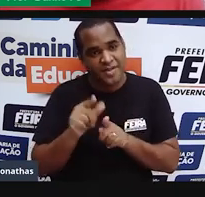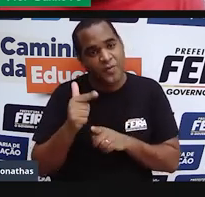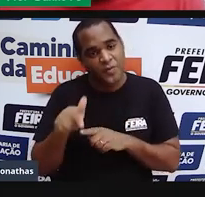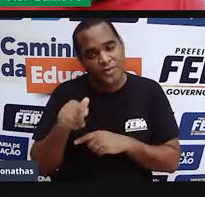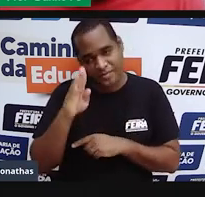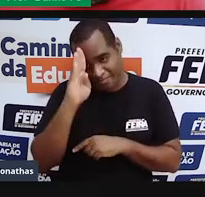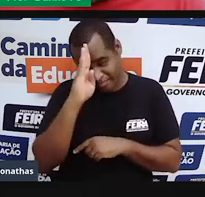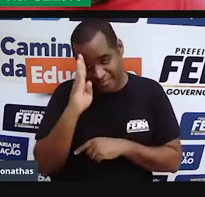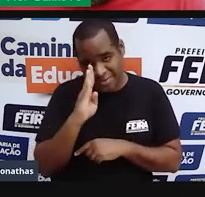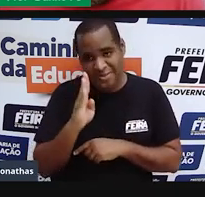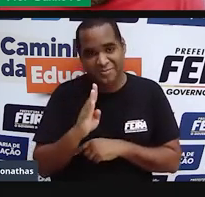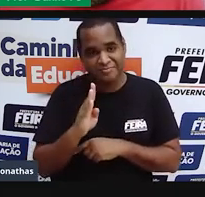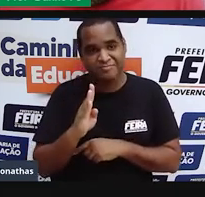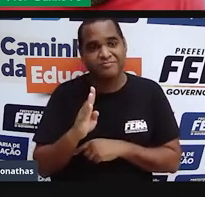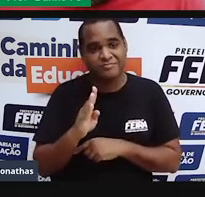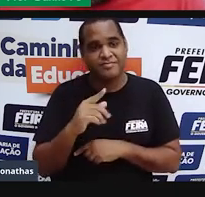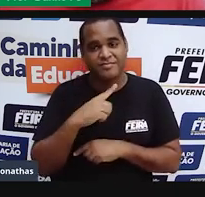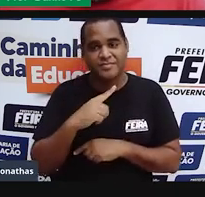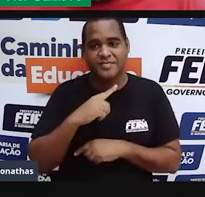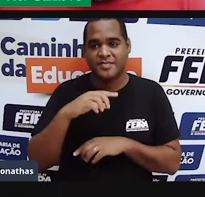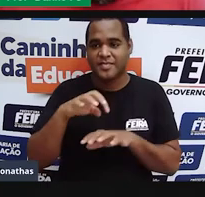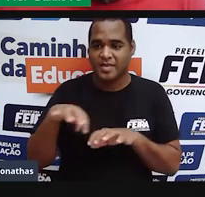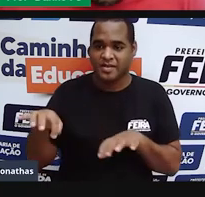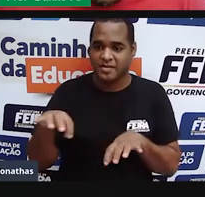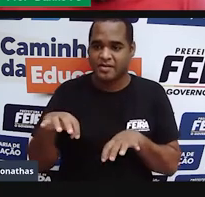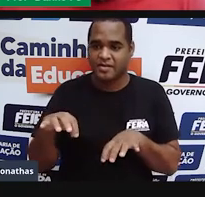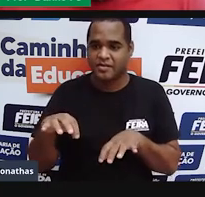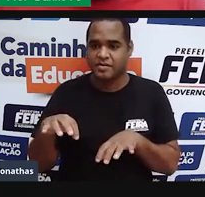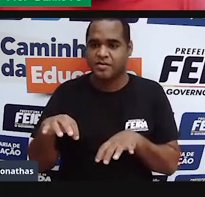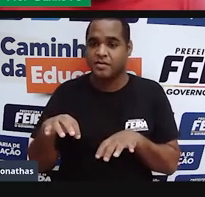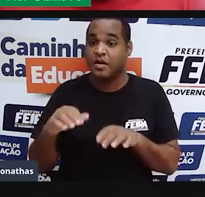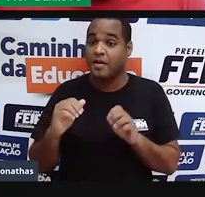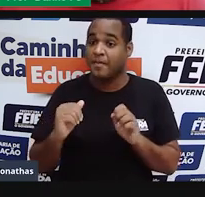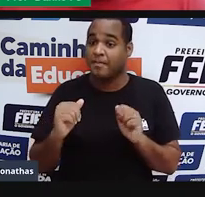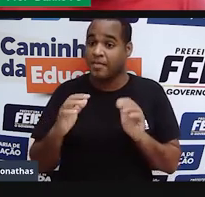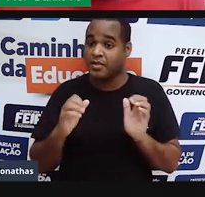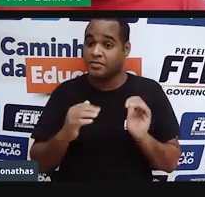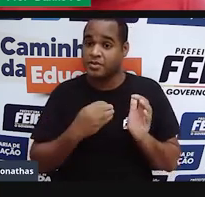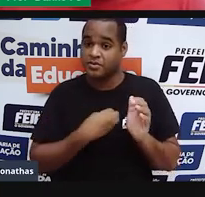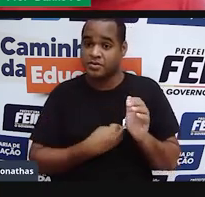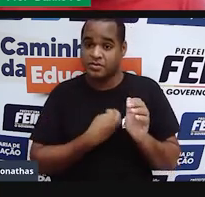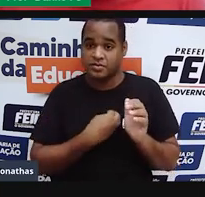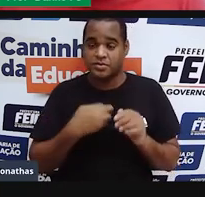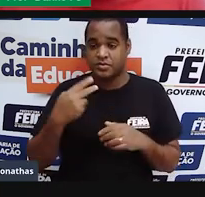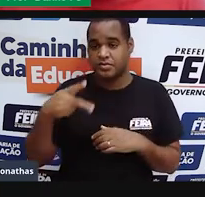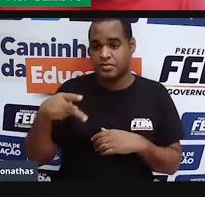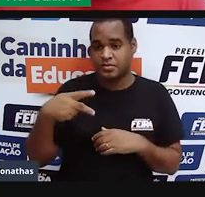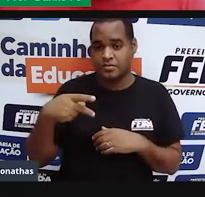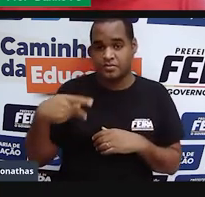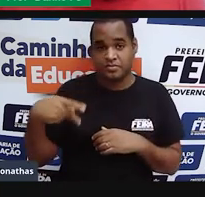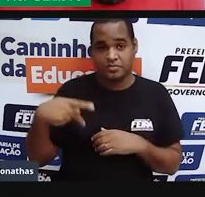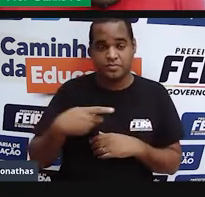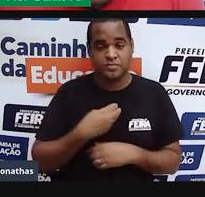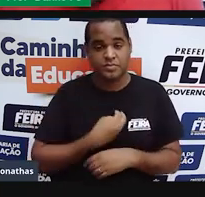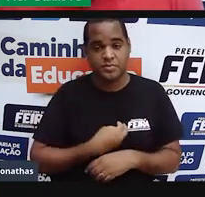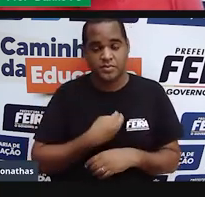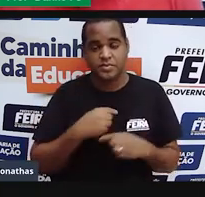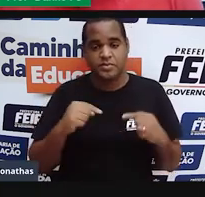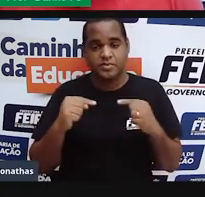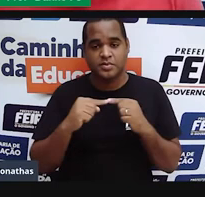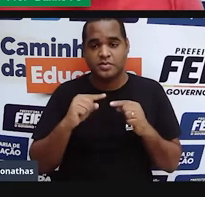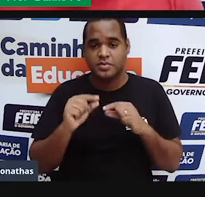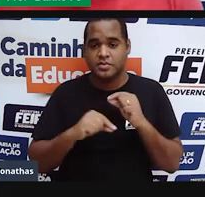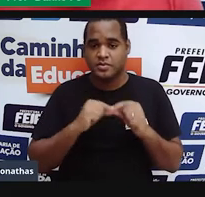com o Brasil. Percebem que metade, mais da metade do território paraguaio